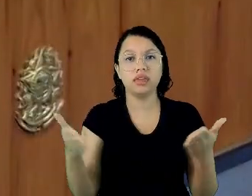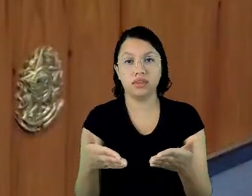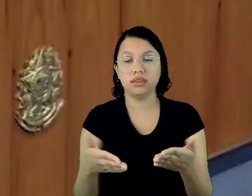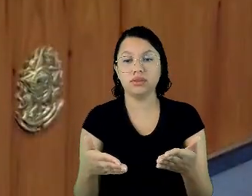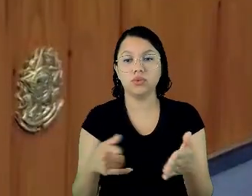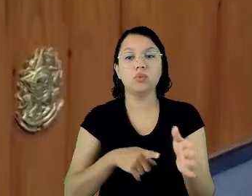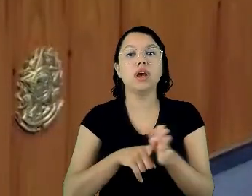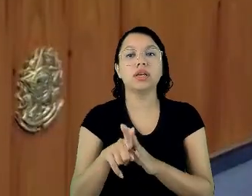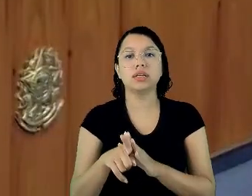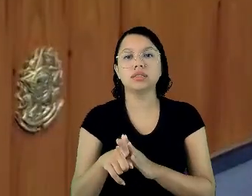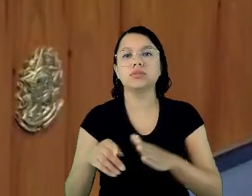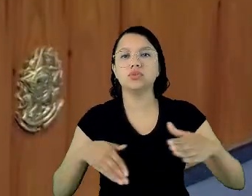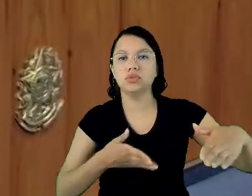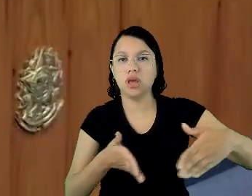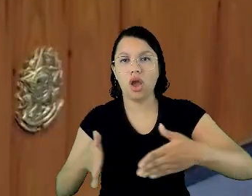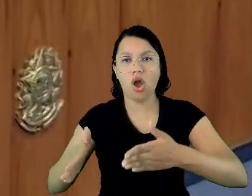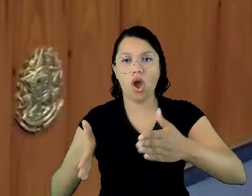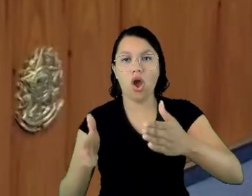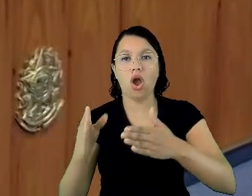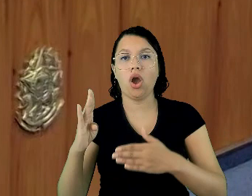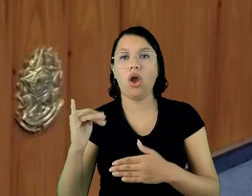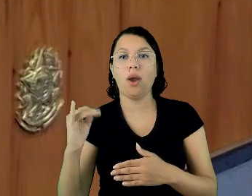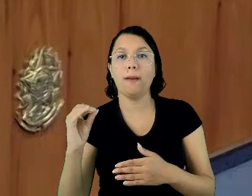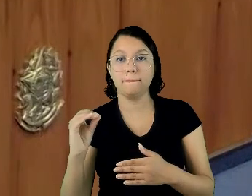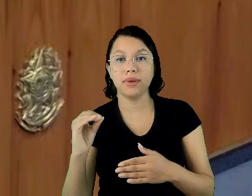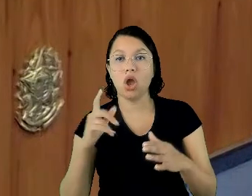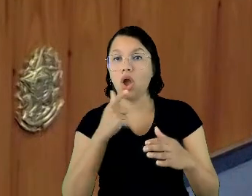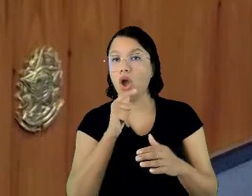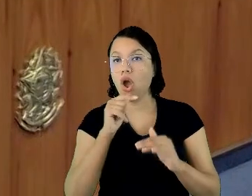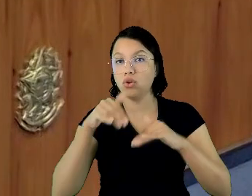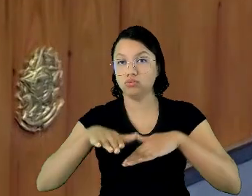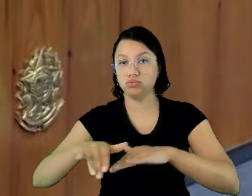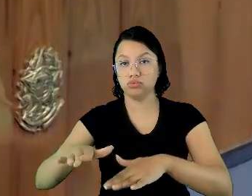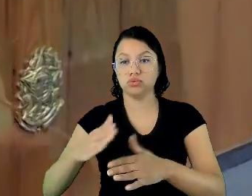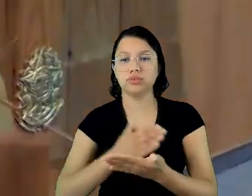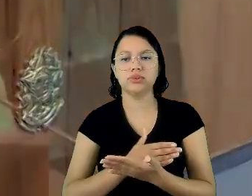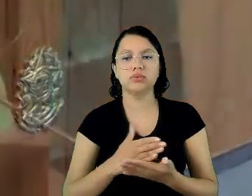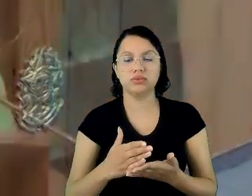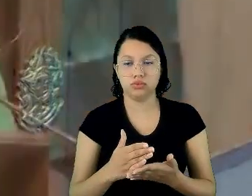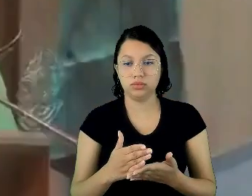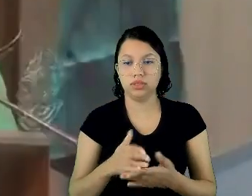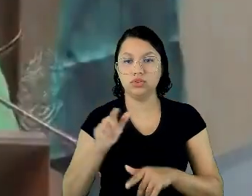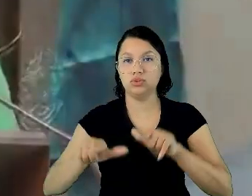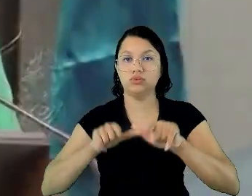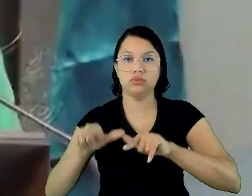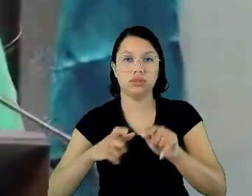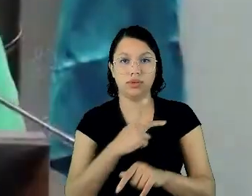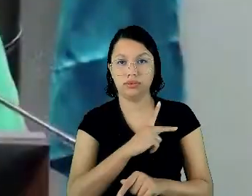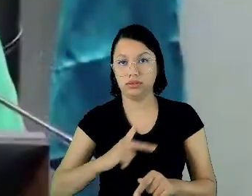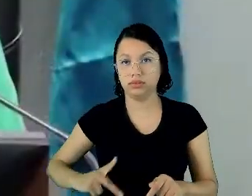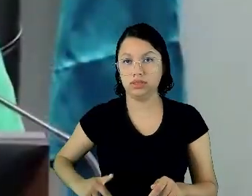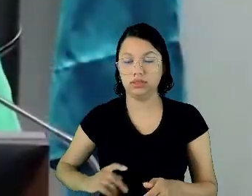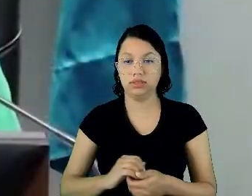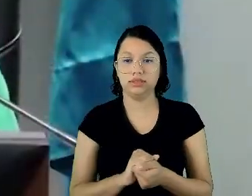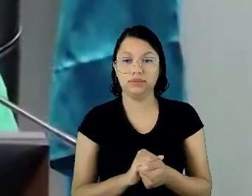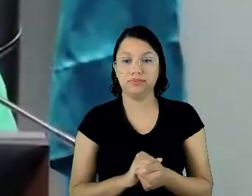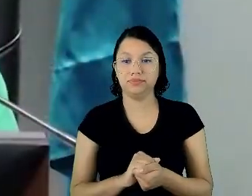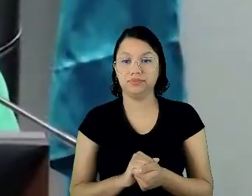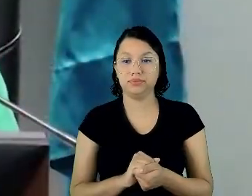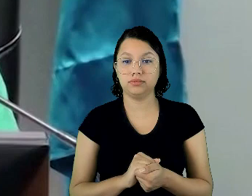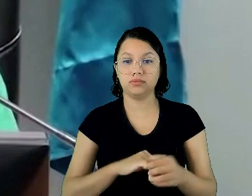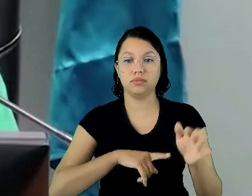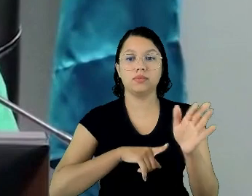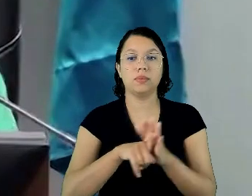bioceânica? No começo aqui do mandato, na presidência, uma questão que surgiu foi